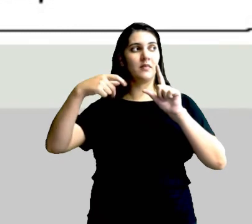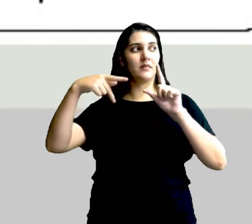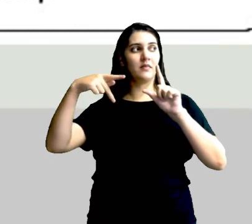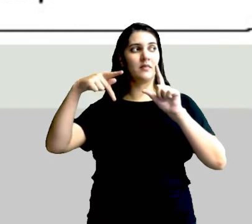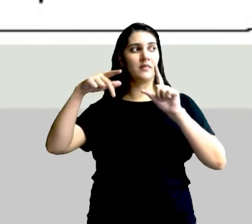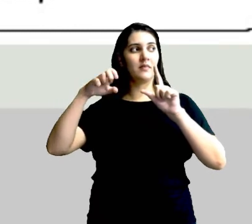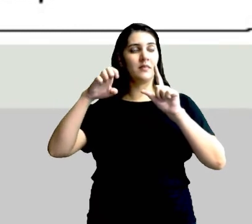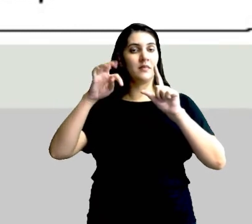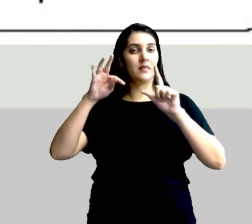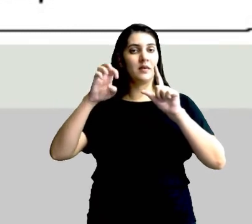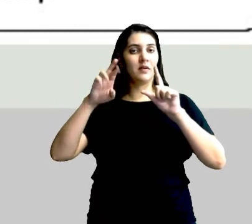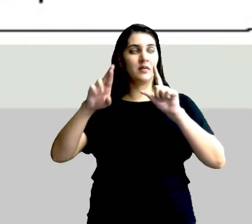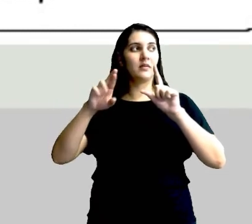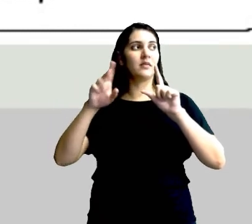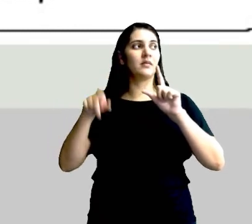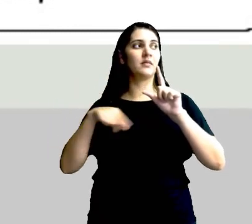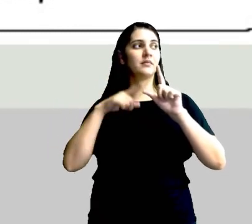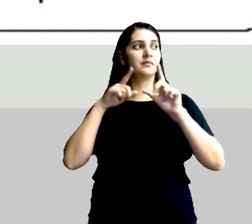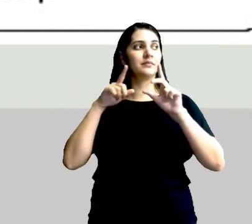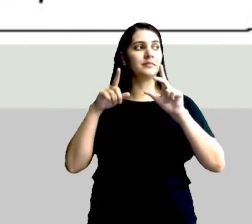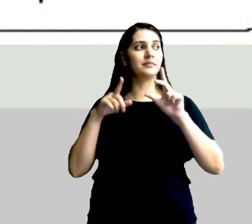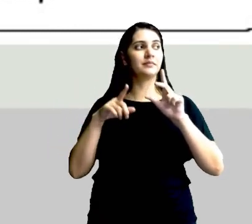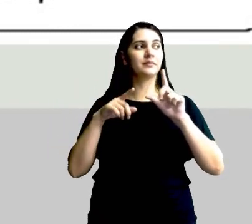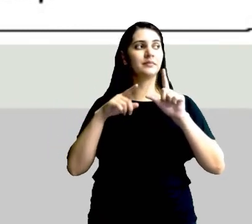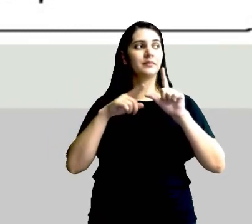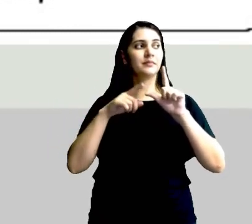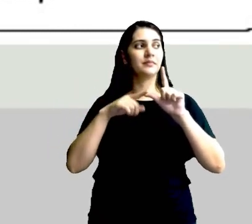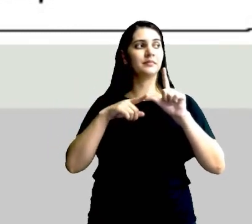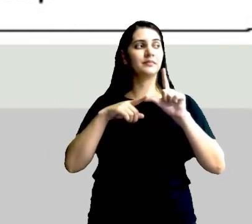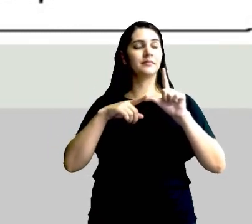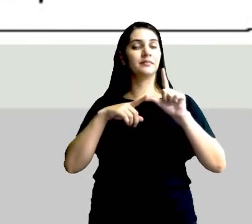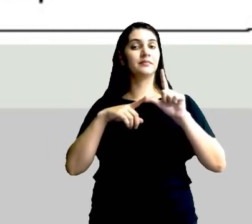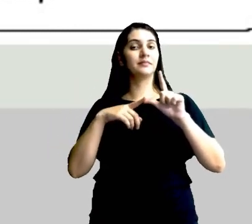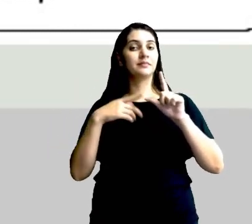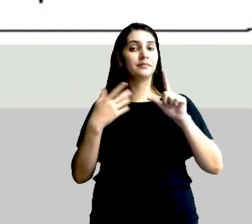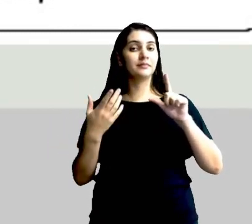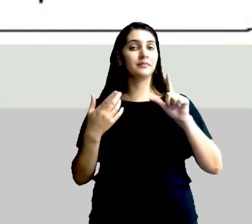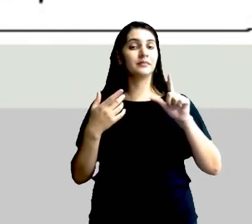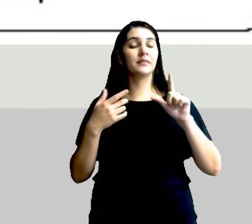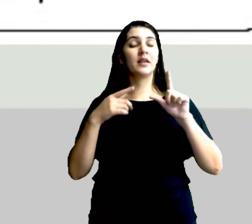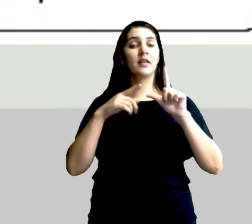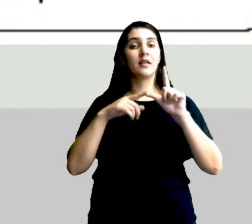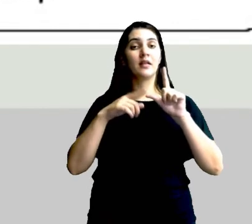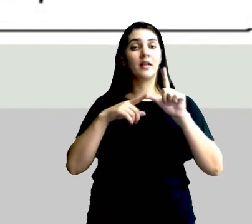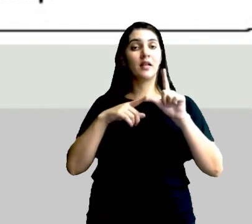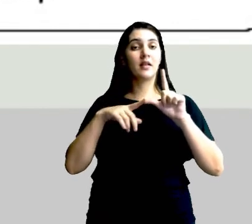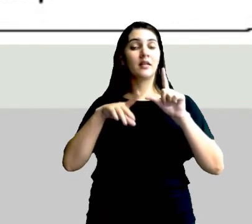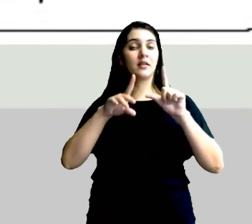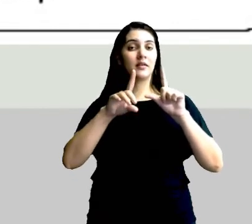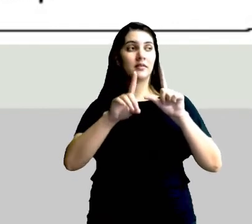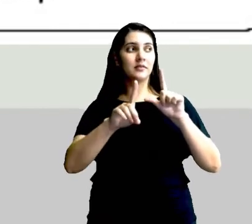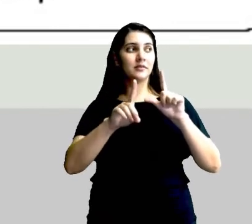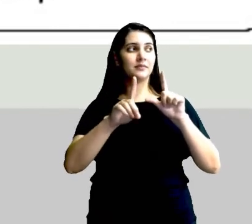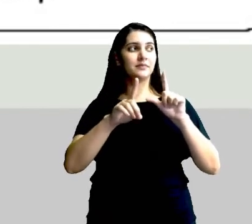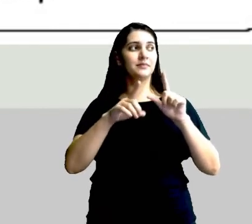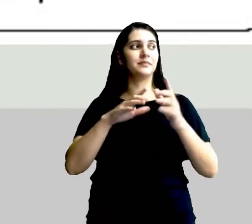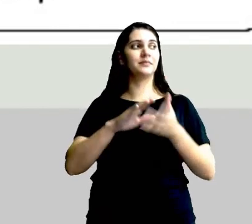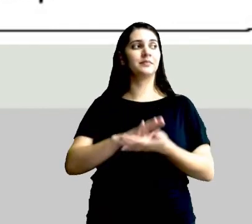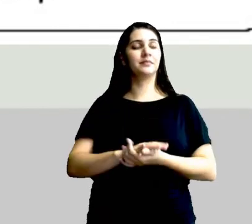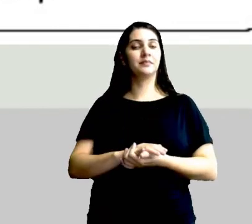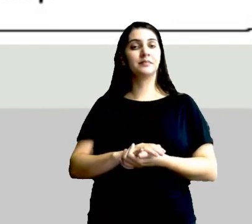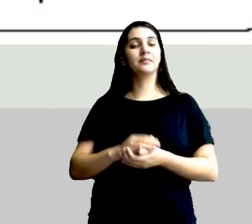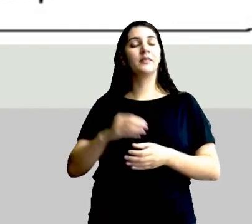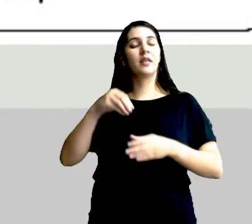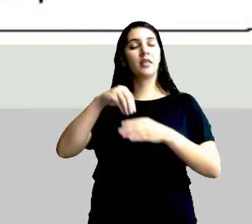uma formatação errada. Who are Tom and Tim? E por último, who are Paul and